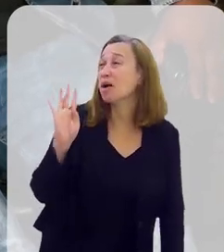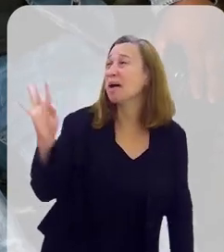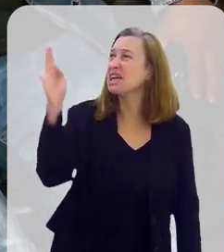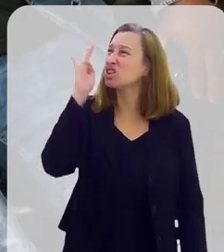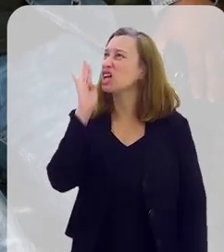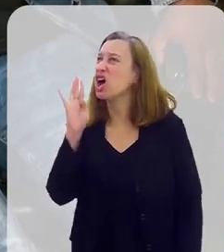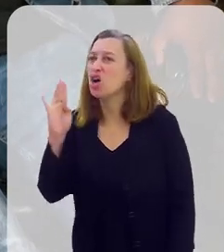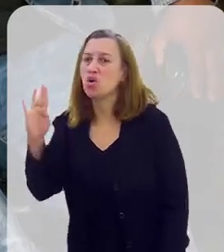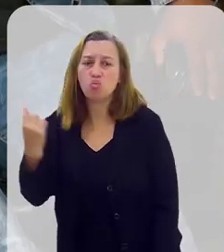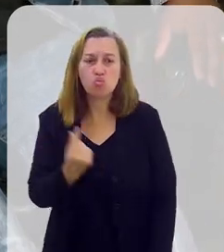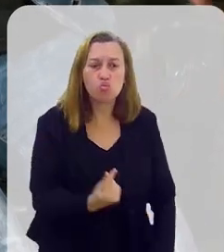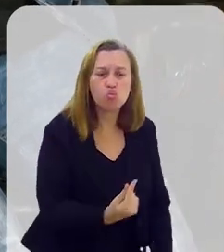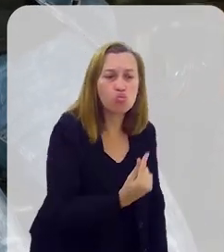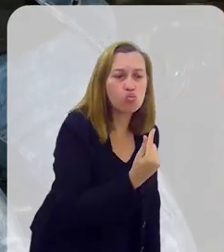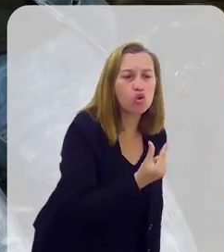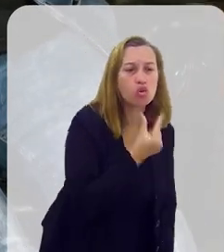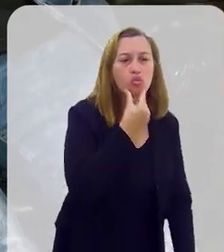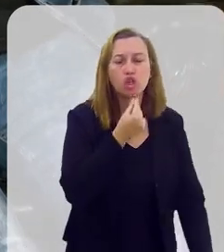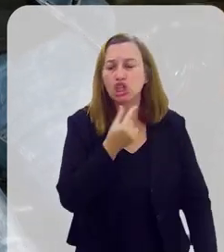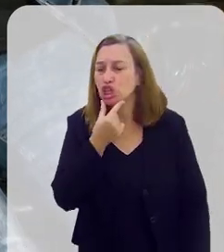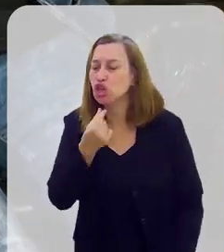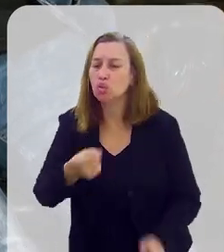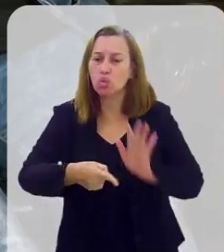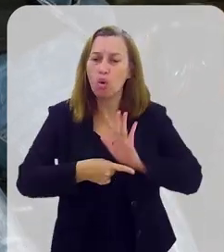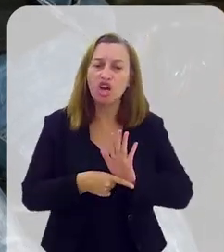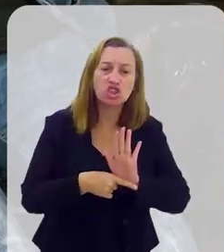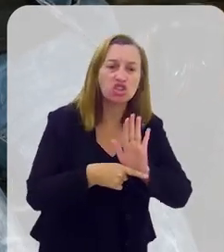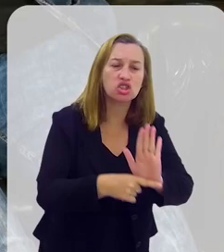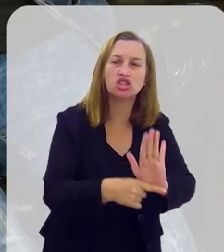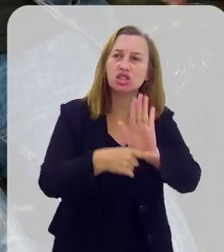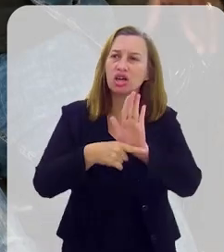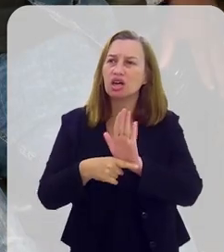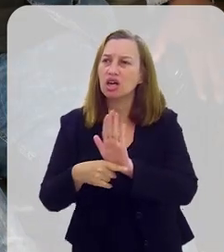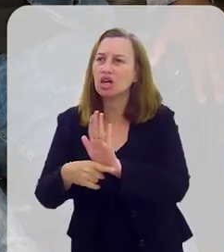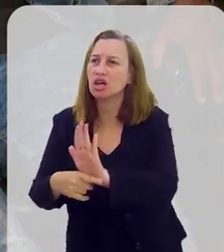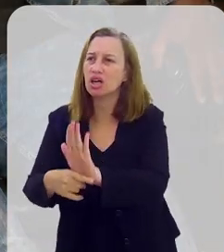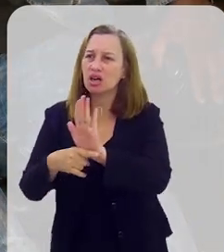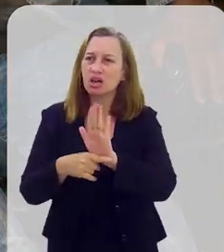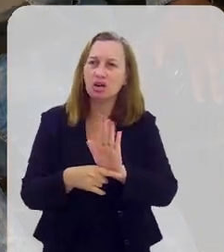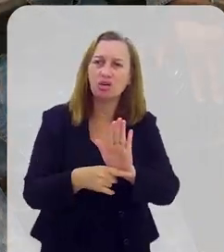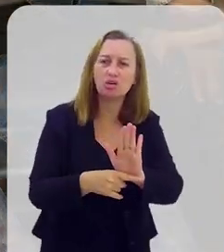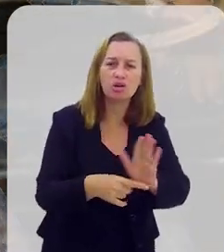ia ajudar Alimentar a